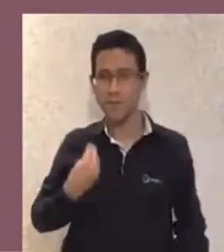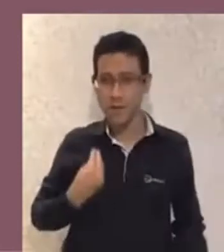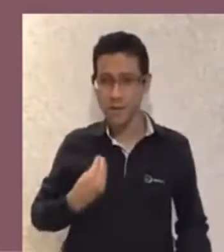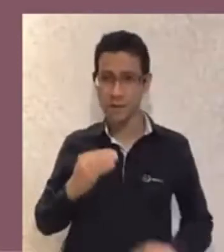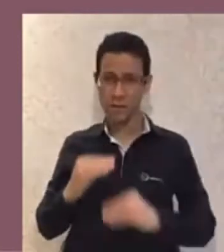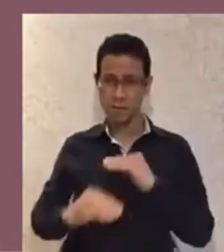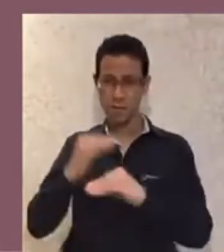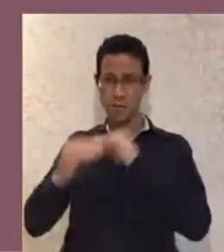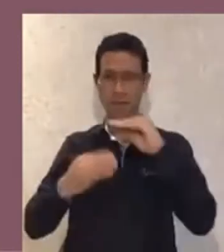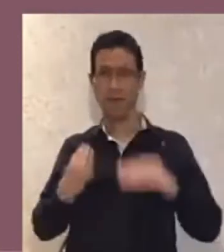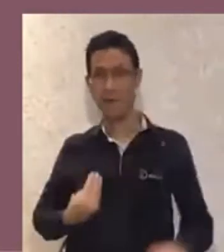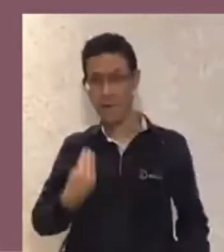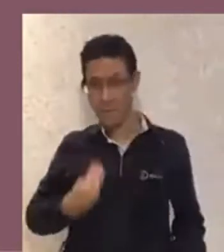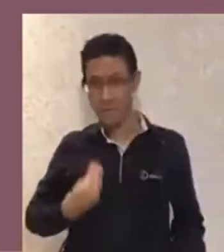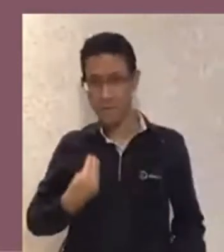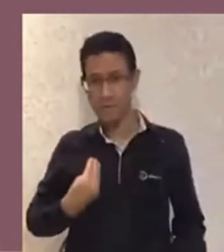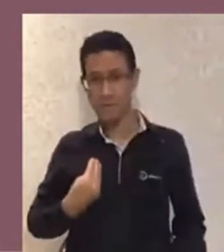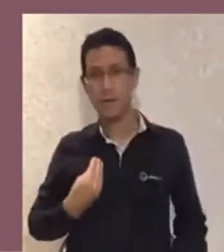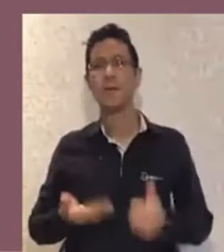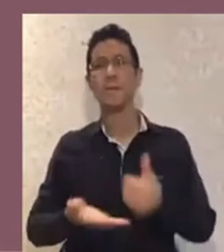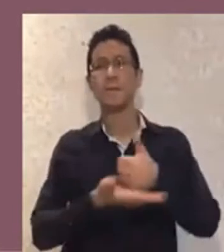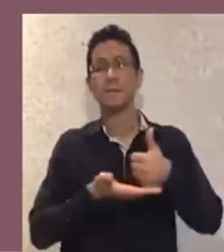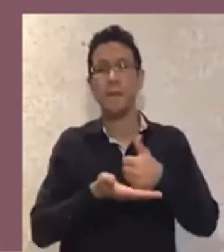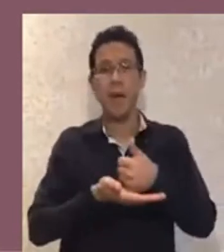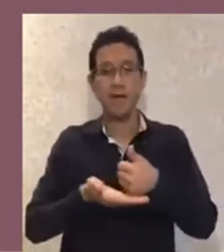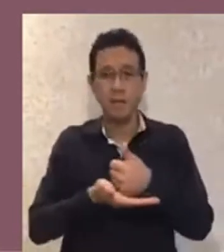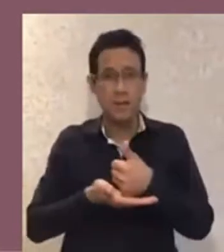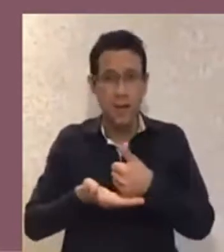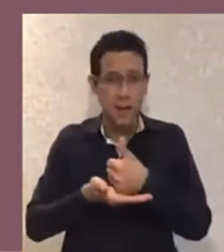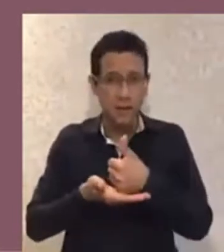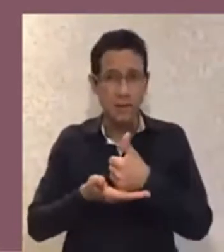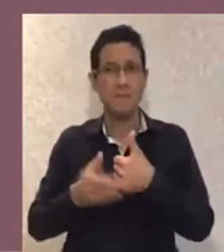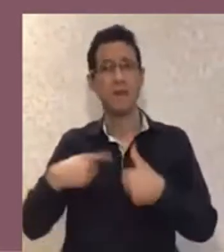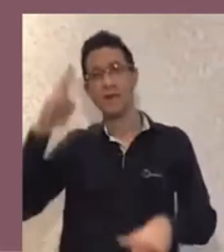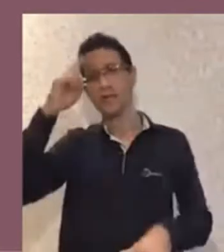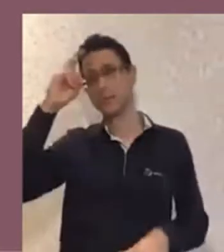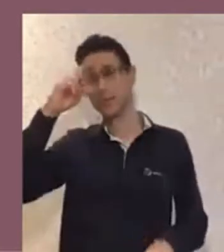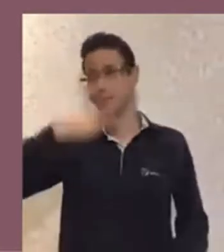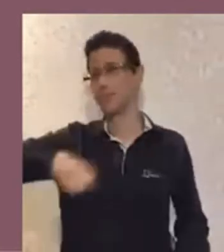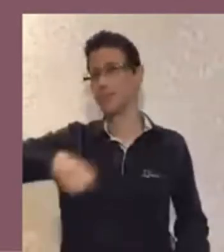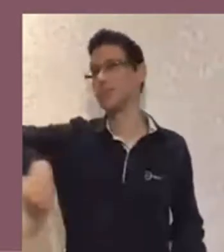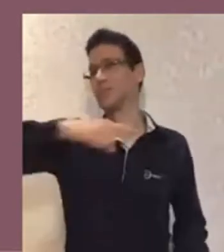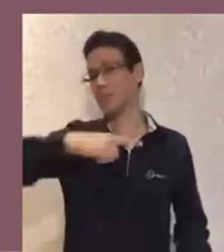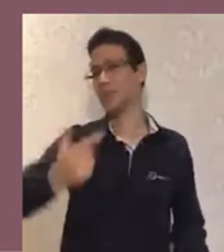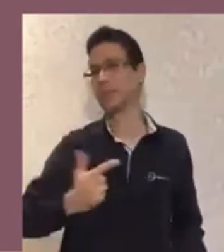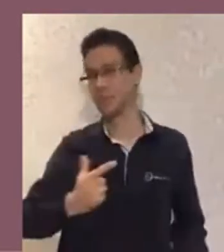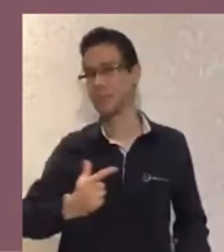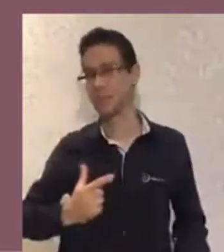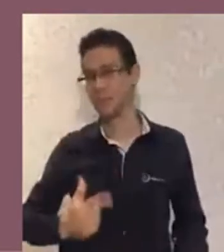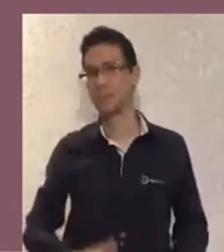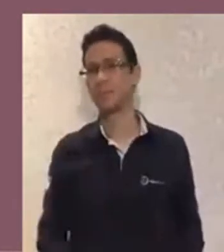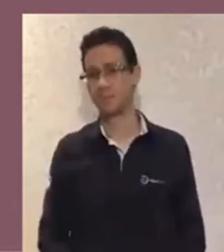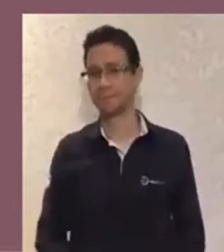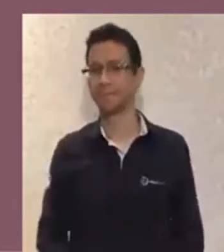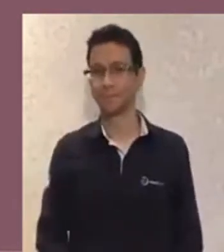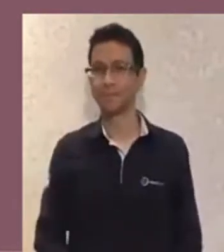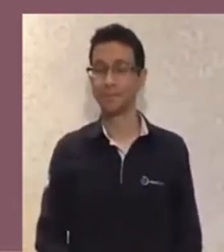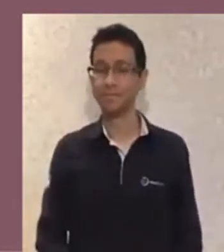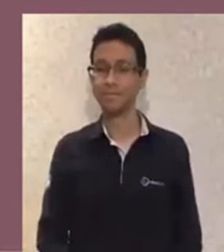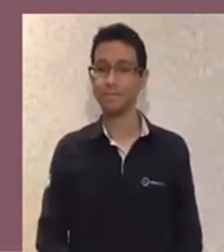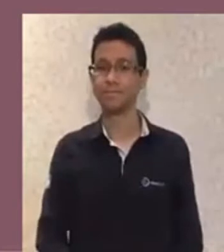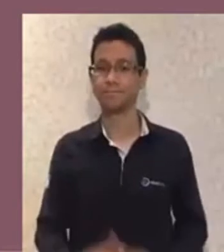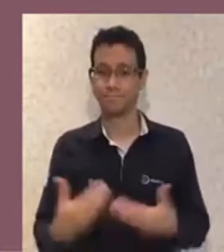é baseada na história que nós tivemos. E na